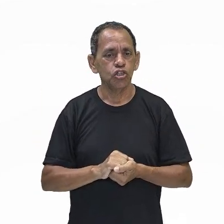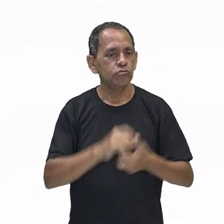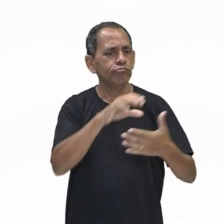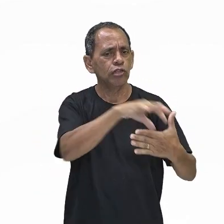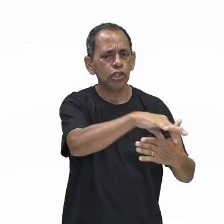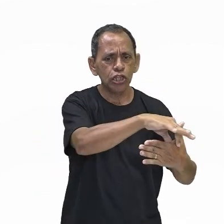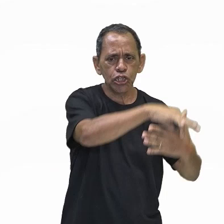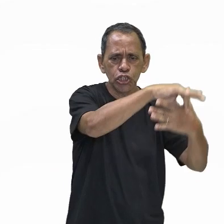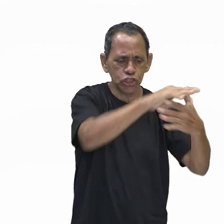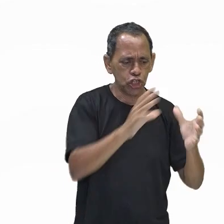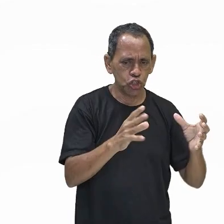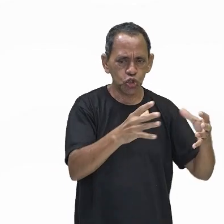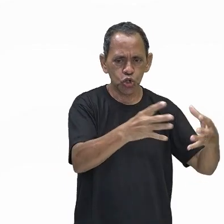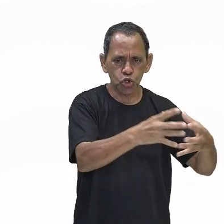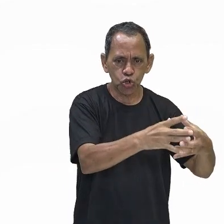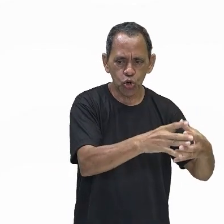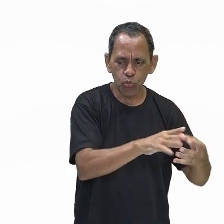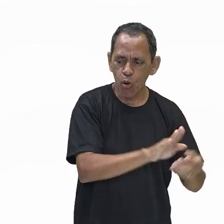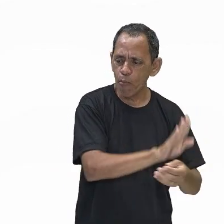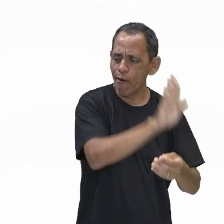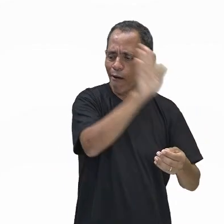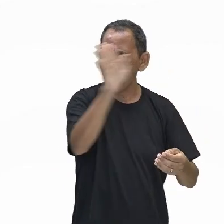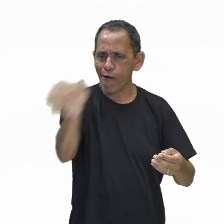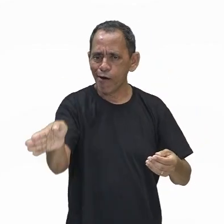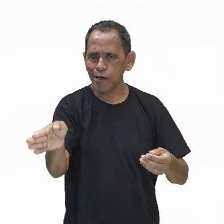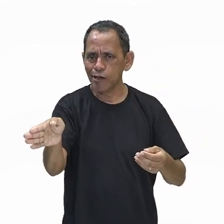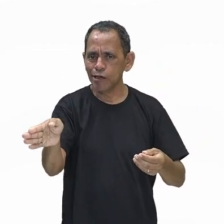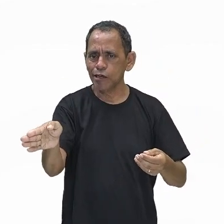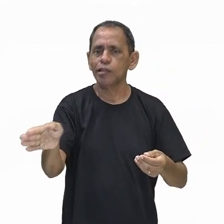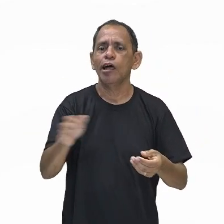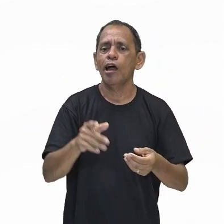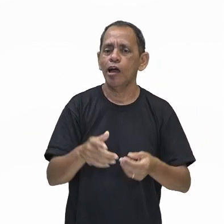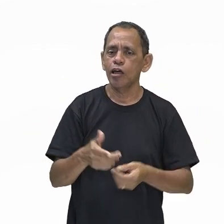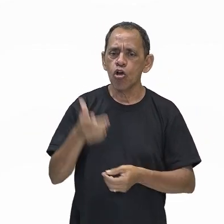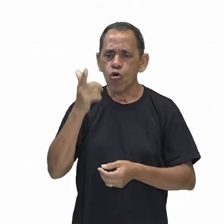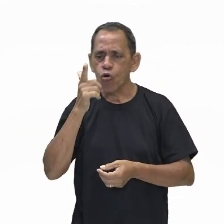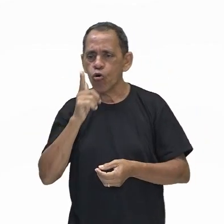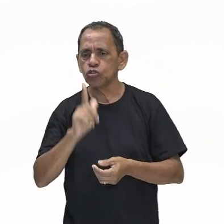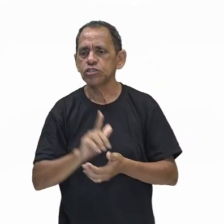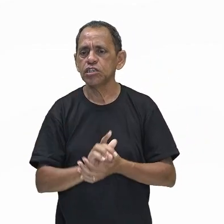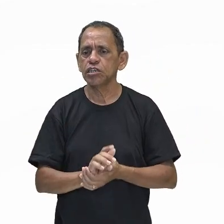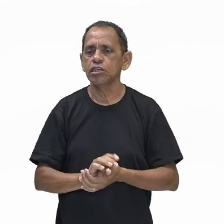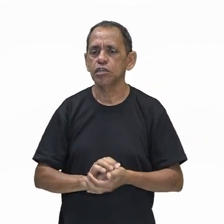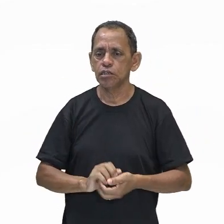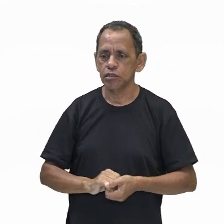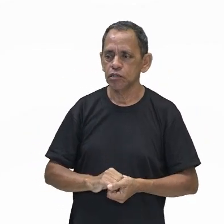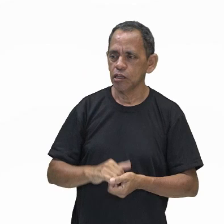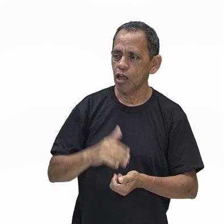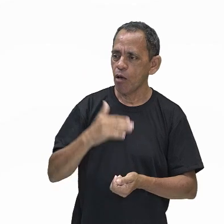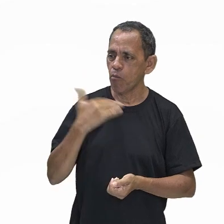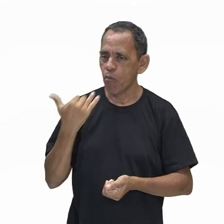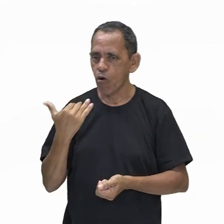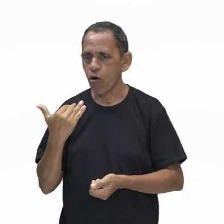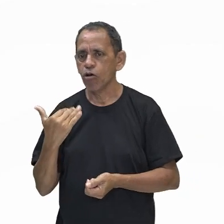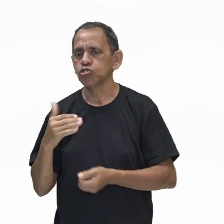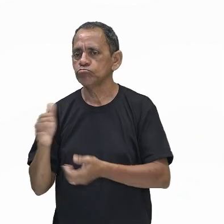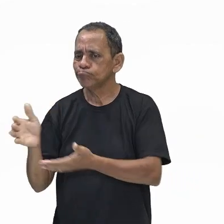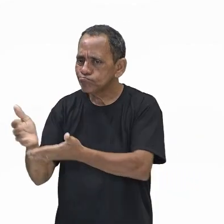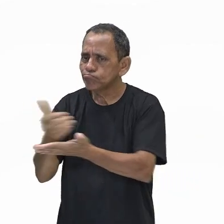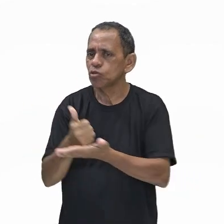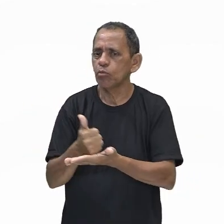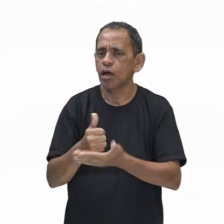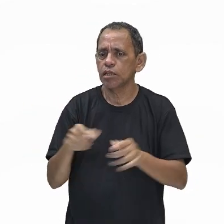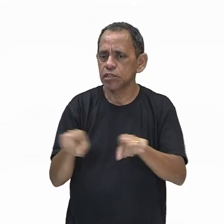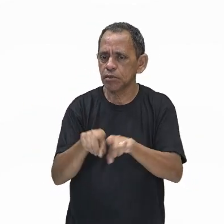sido misericordioso em lhe dar liberdade. Então, ele vai lá vingar a morte de Joca. E aí,